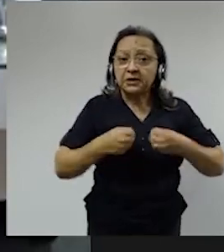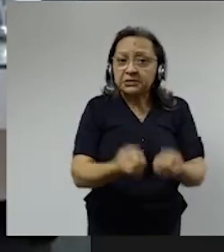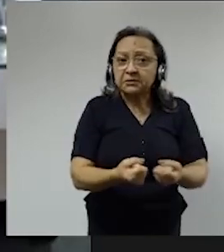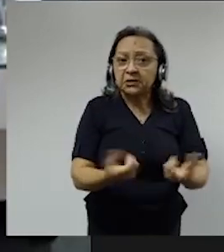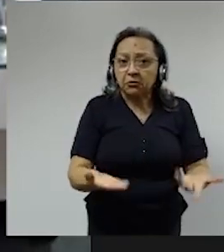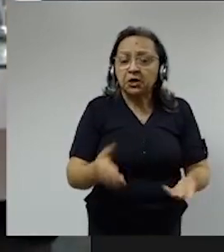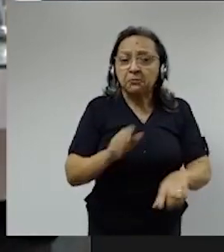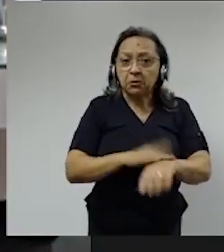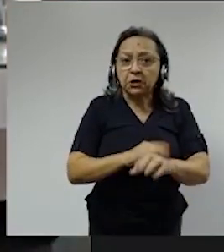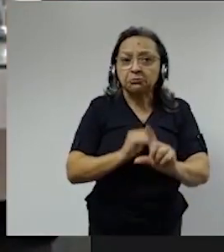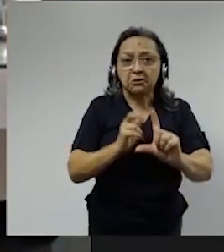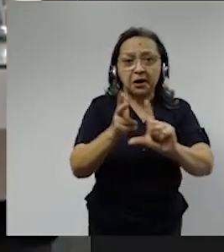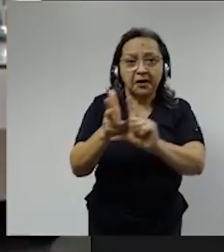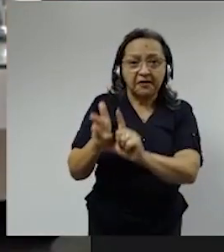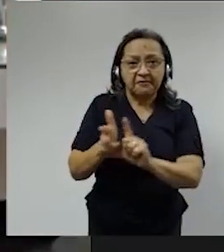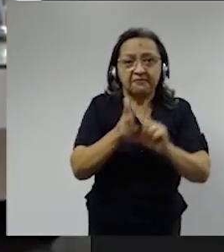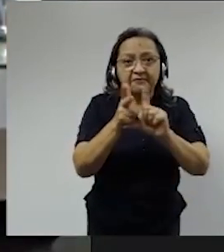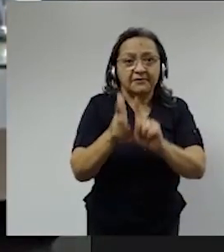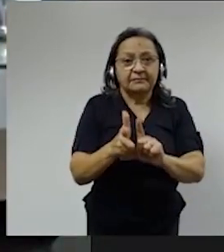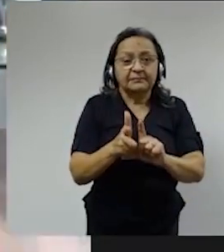live.